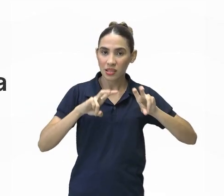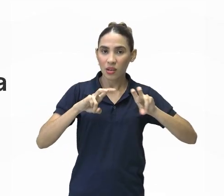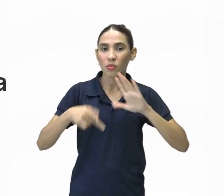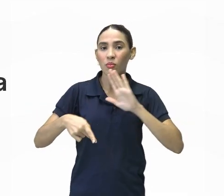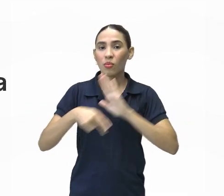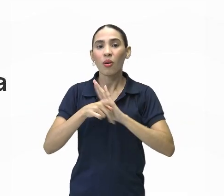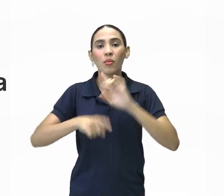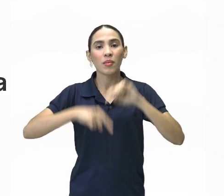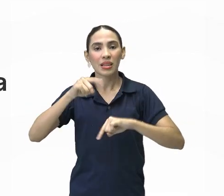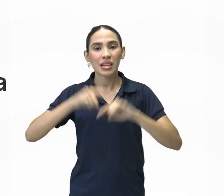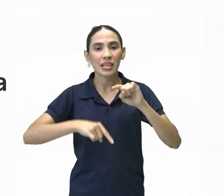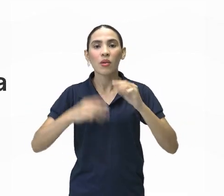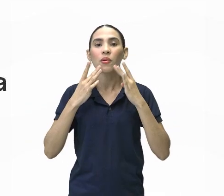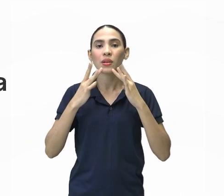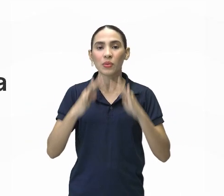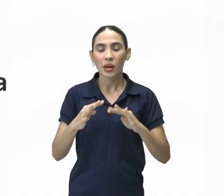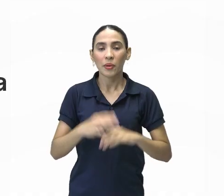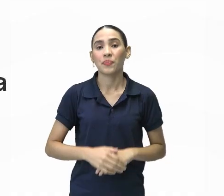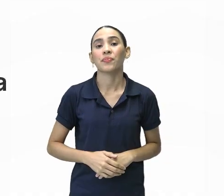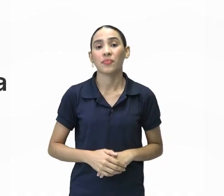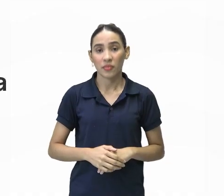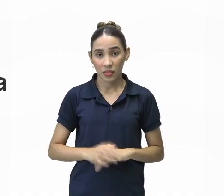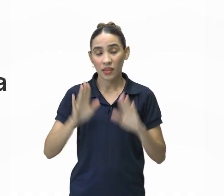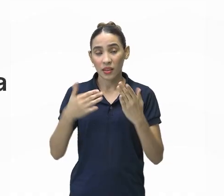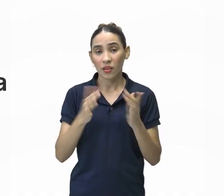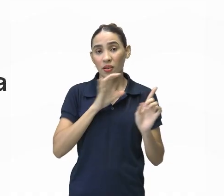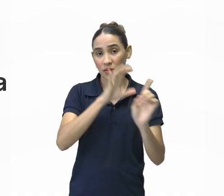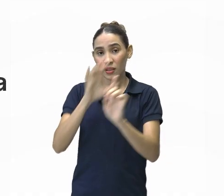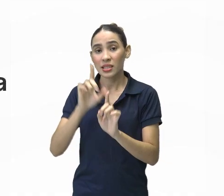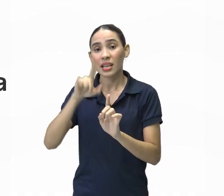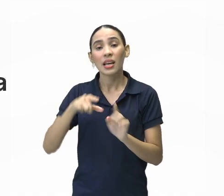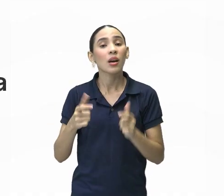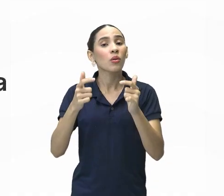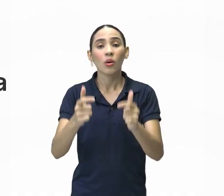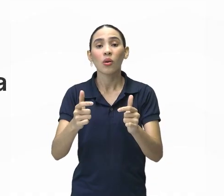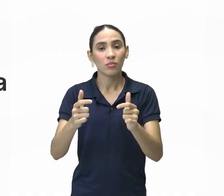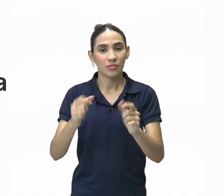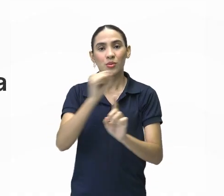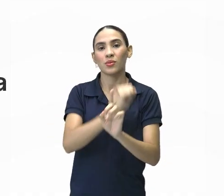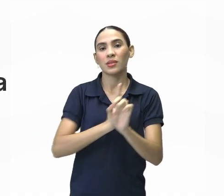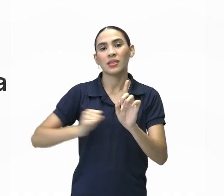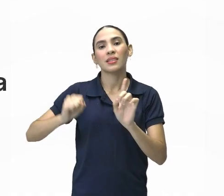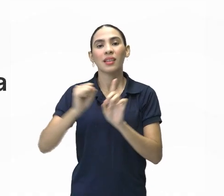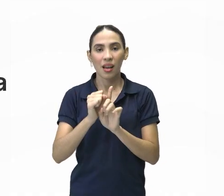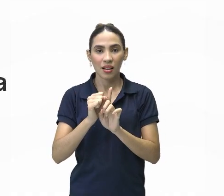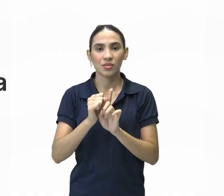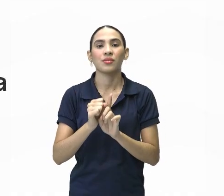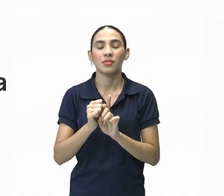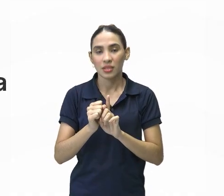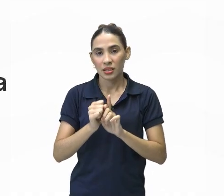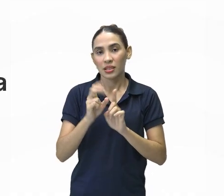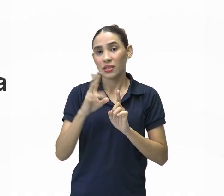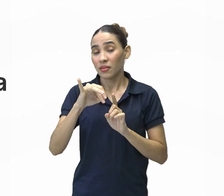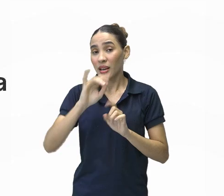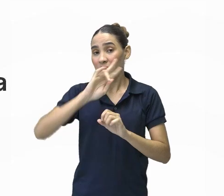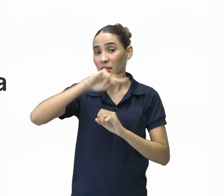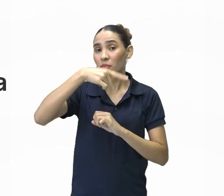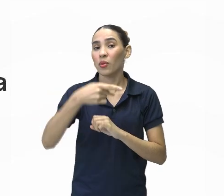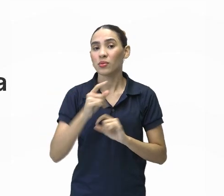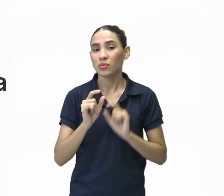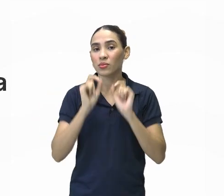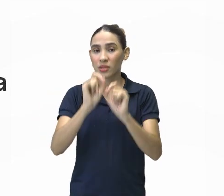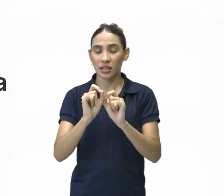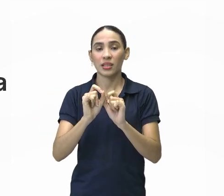deste recurso natural. E esse impacto é aonde? Na sociedade, que